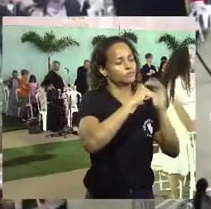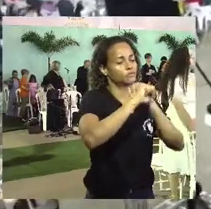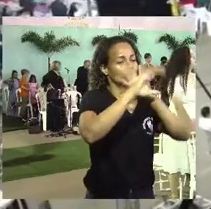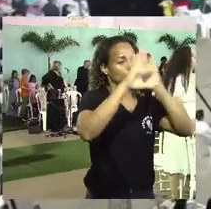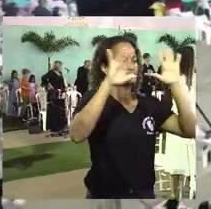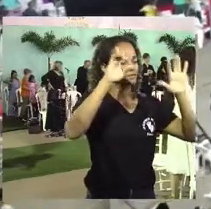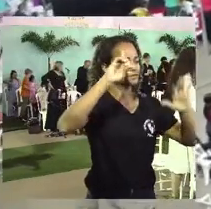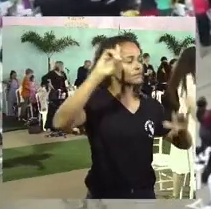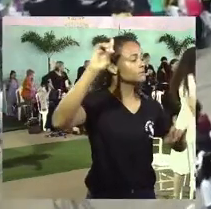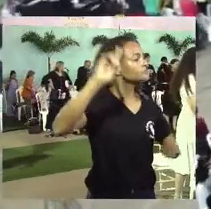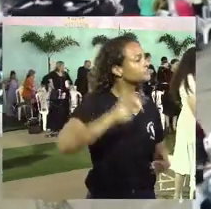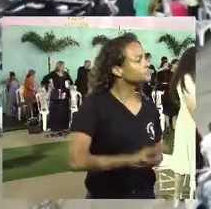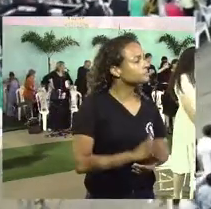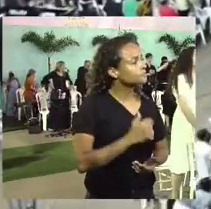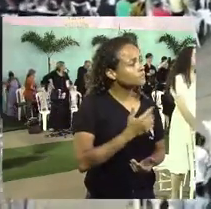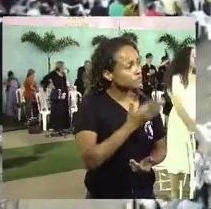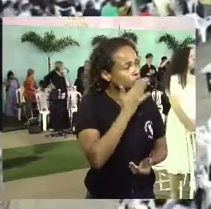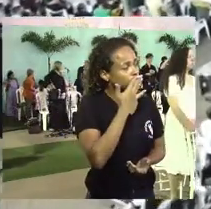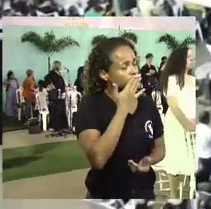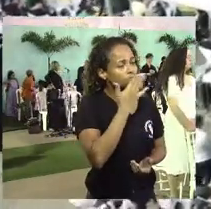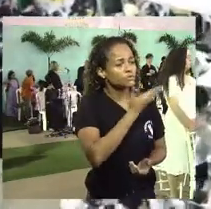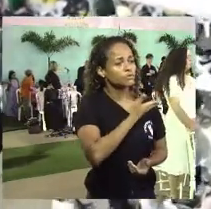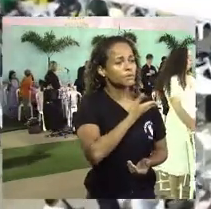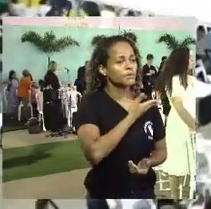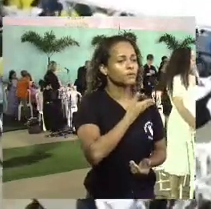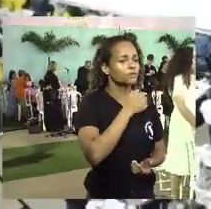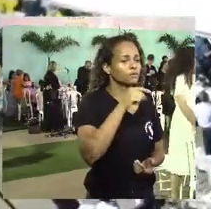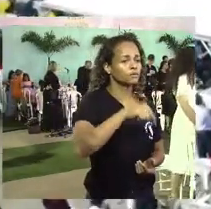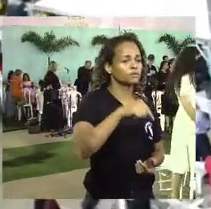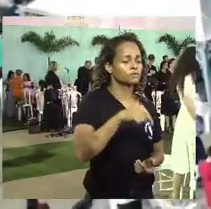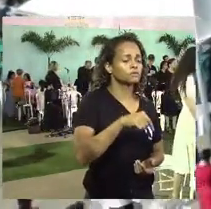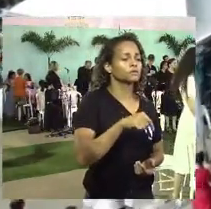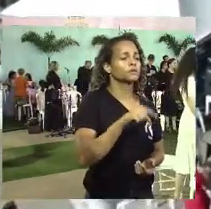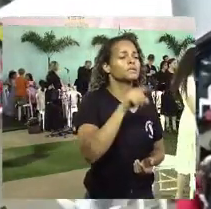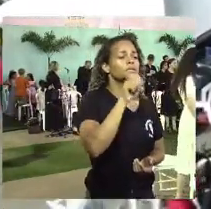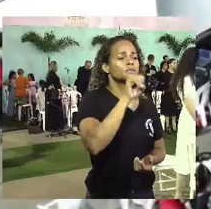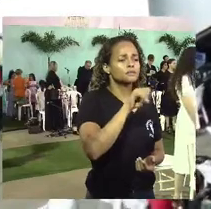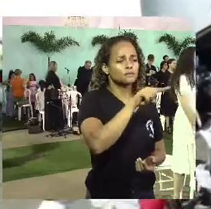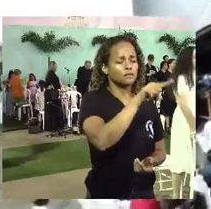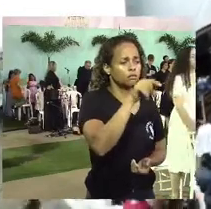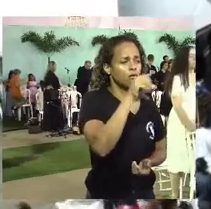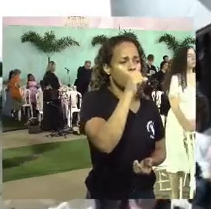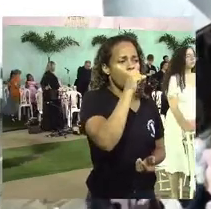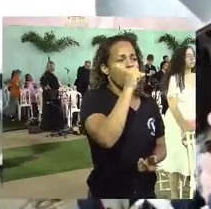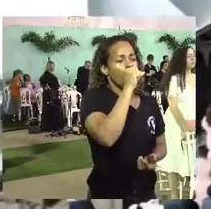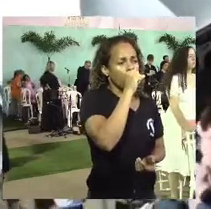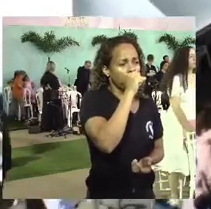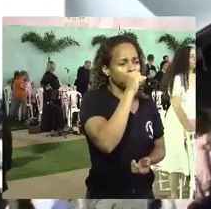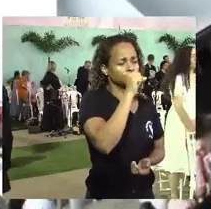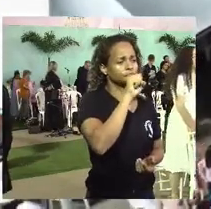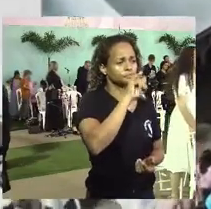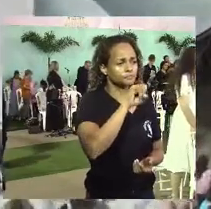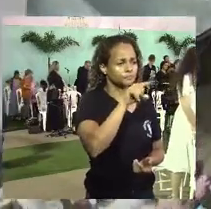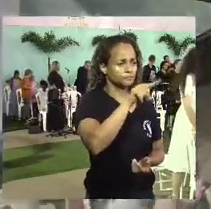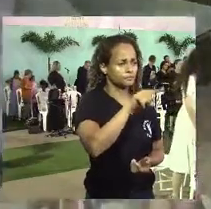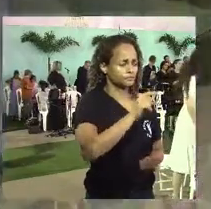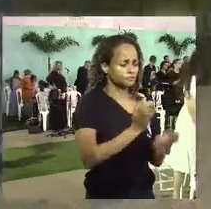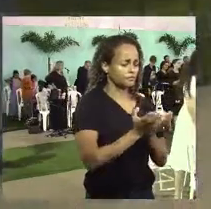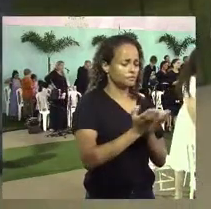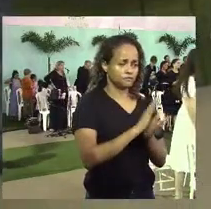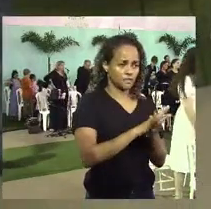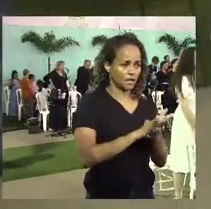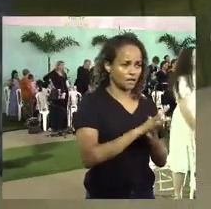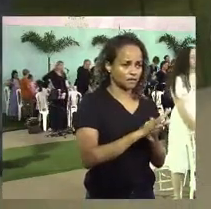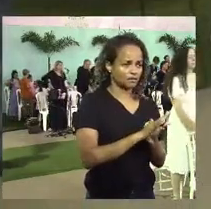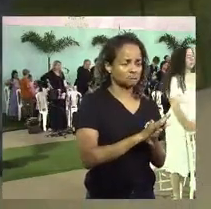e eu quero já pedir para os amigos que estão conosco aqui você não é evangélico ainda ou está afastado da igreja e